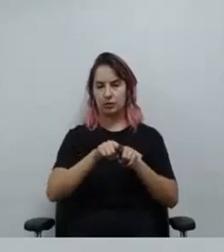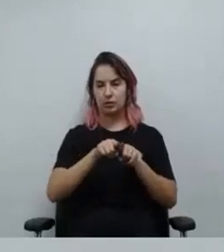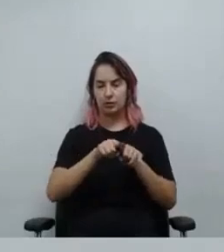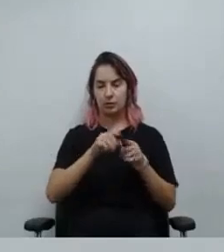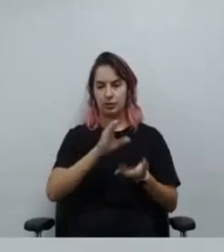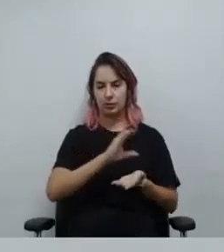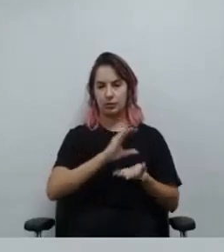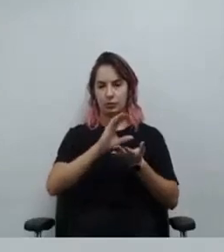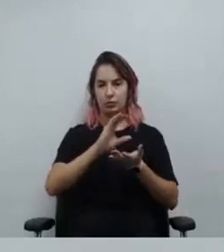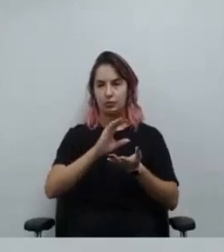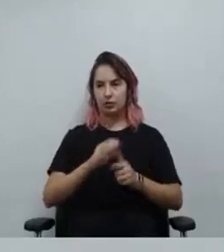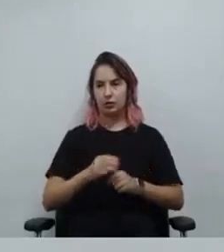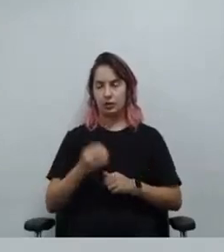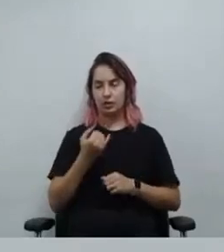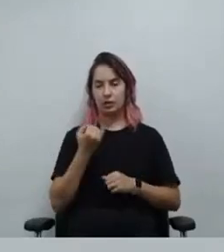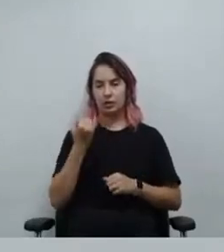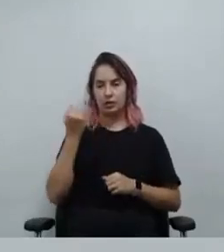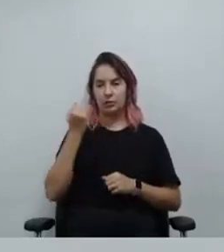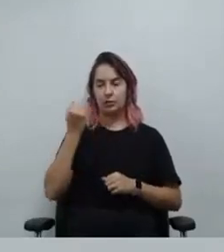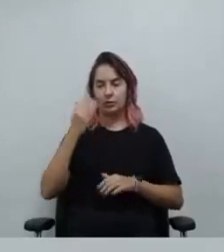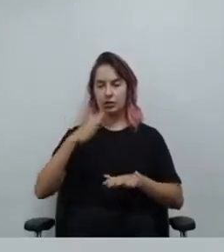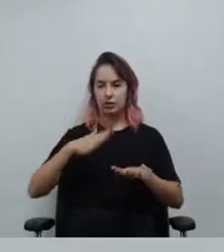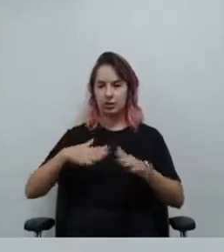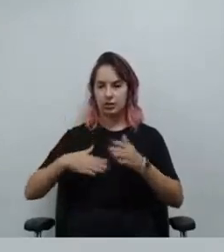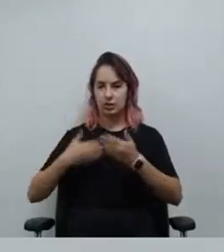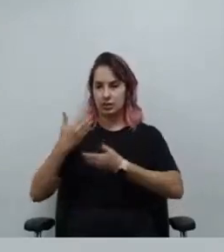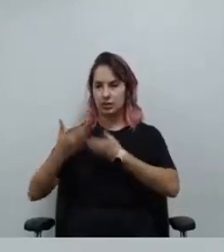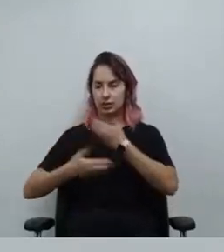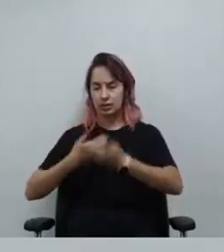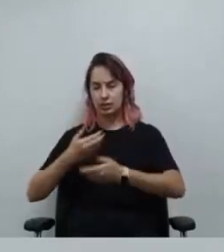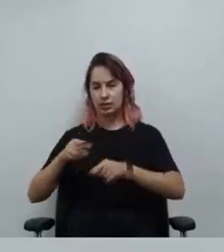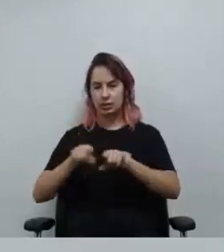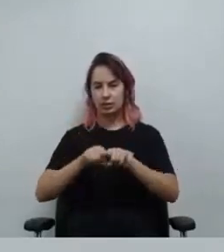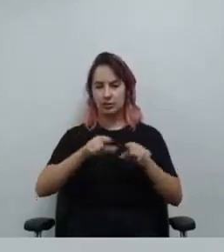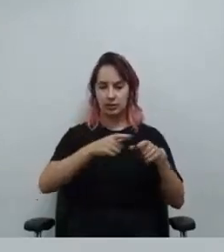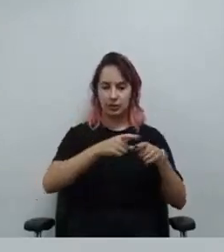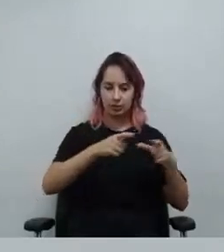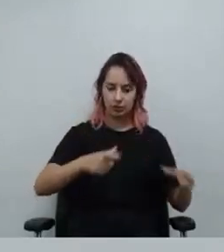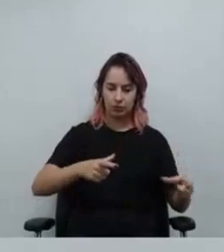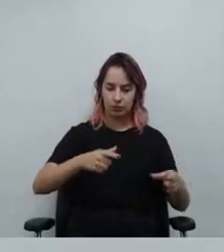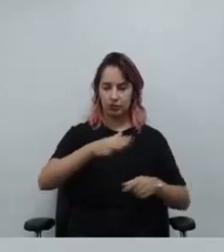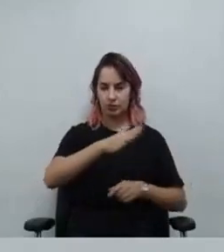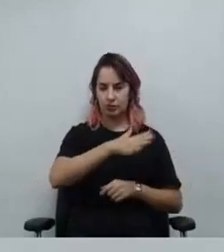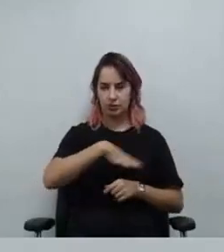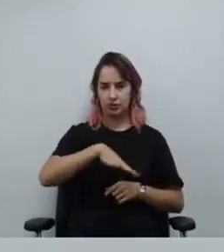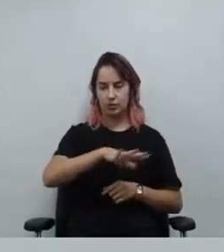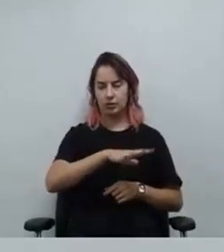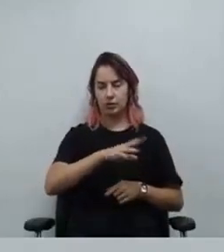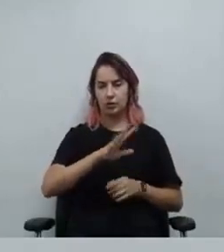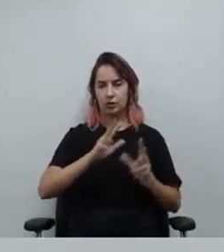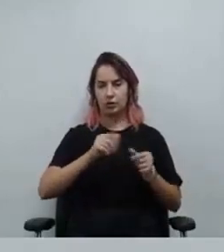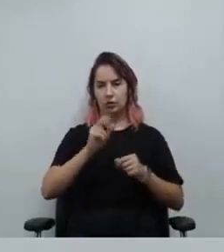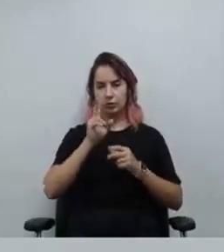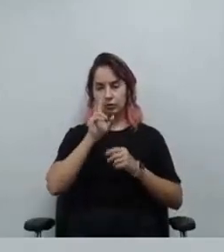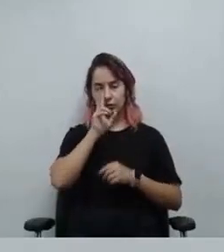que trazem a importância dessa interiorização, da expansão para a região metropolitana, para o fortalecimento dos núcleos